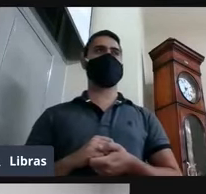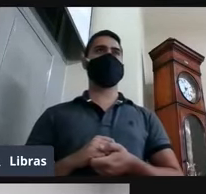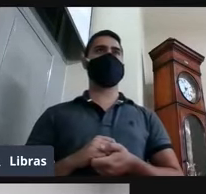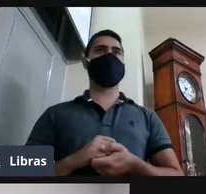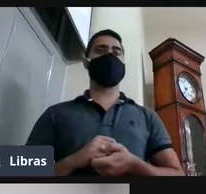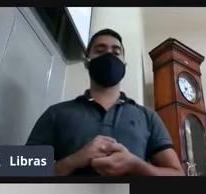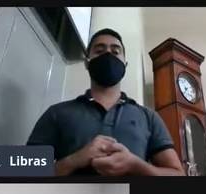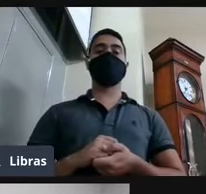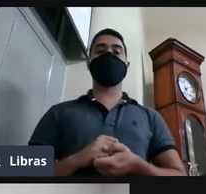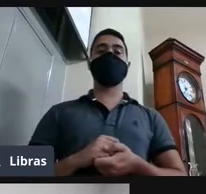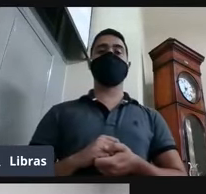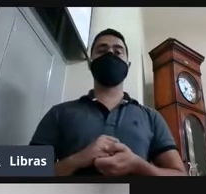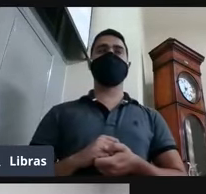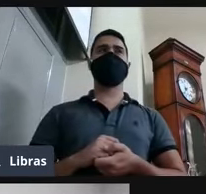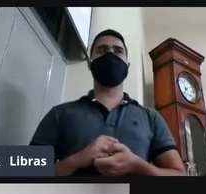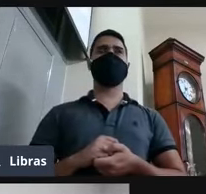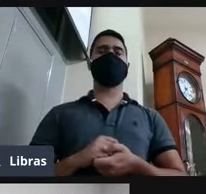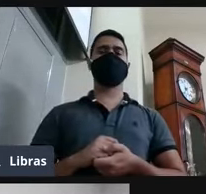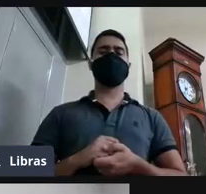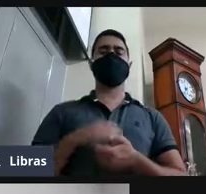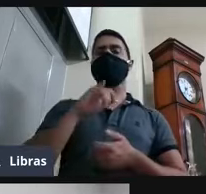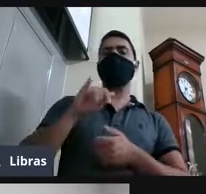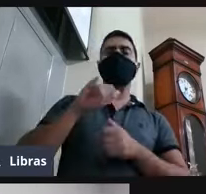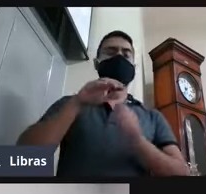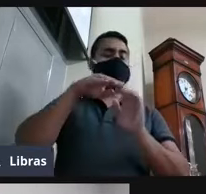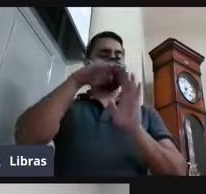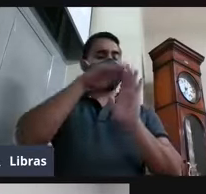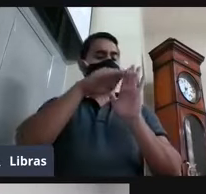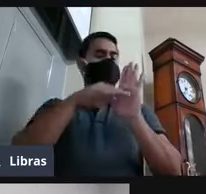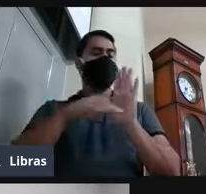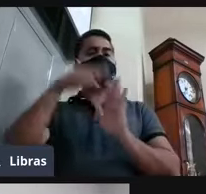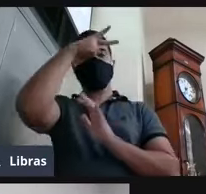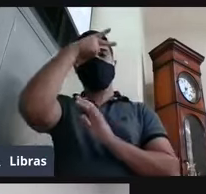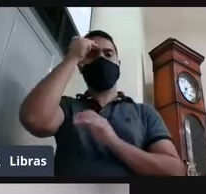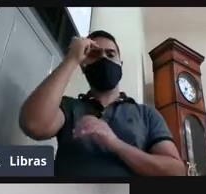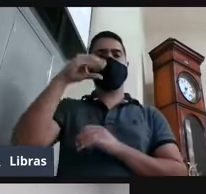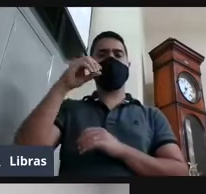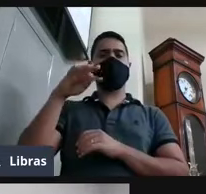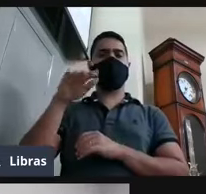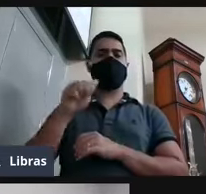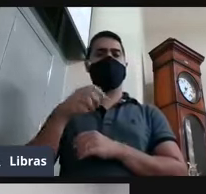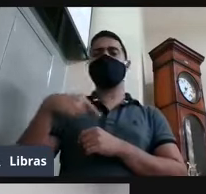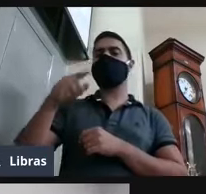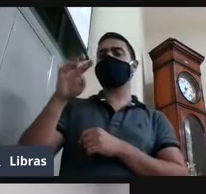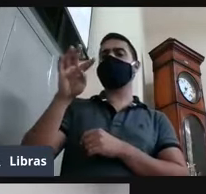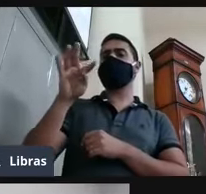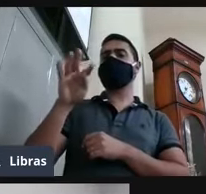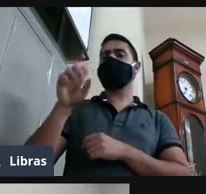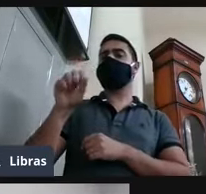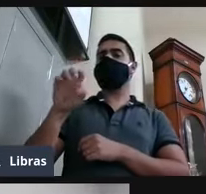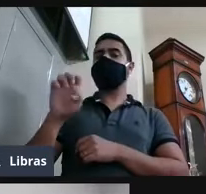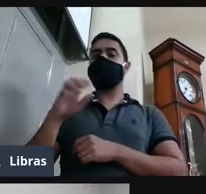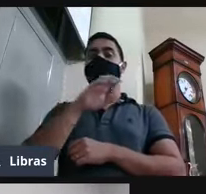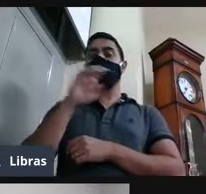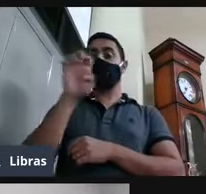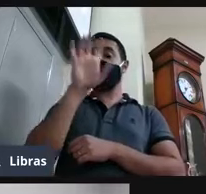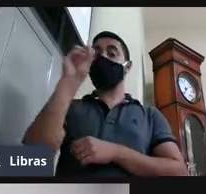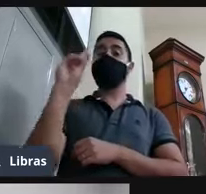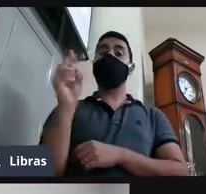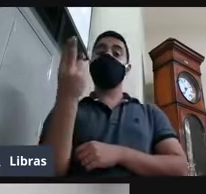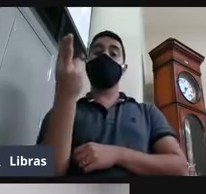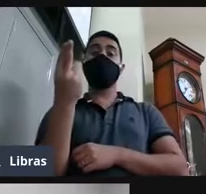Inciso 7º. Tomar e julgar as contas do prefeito, deliberando sobre o parecer do Tribunal de Contas do Estado ou órgão a